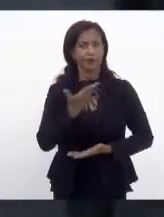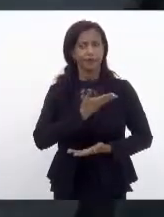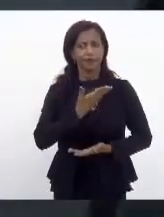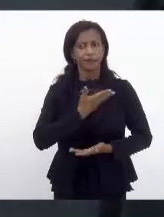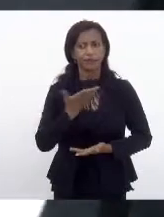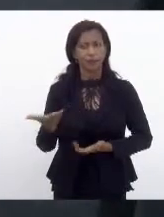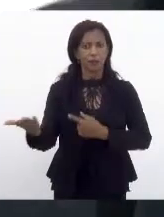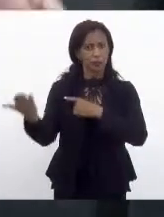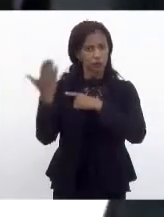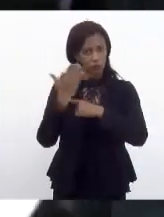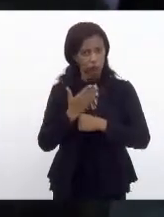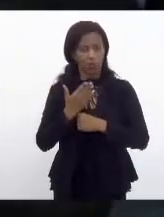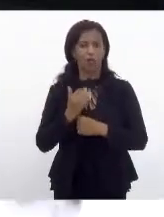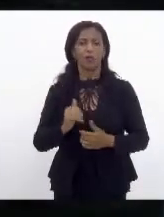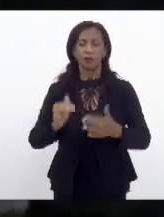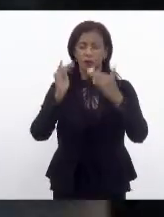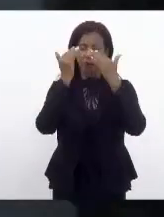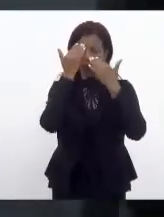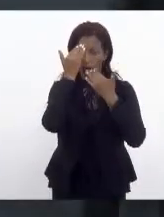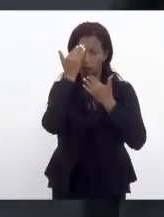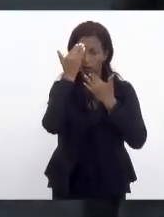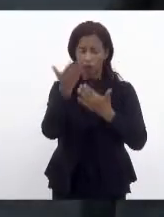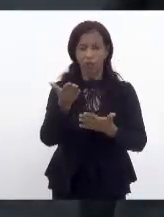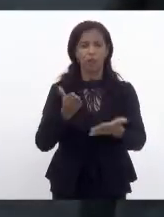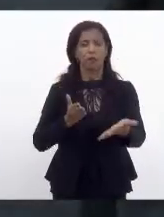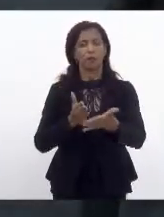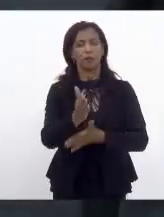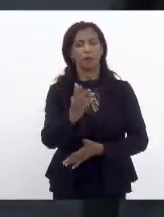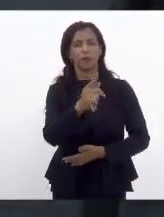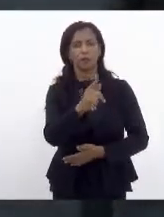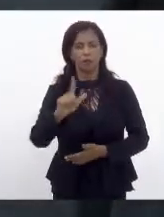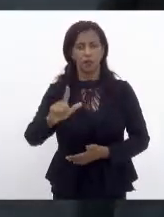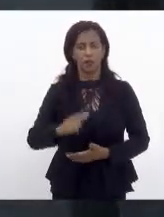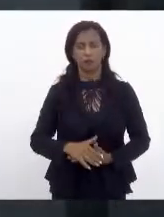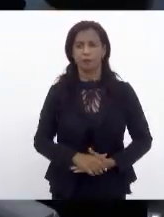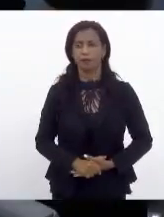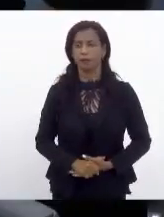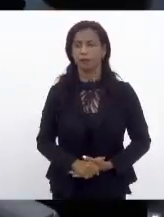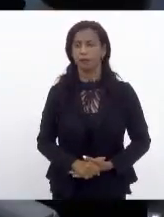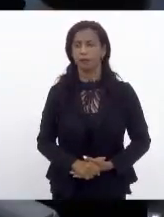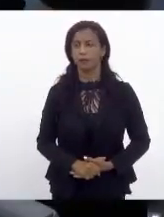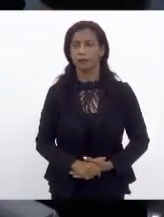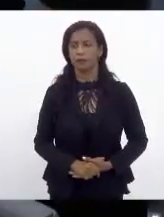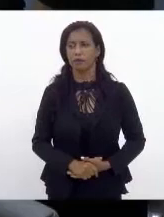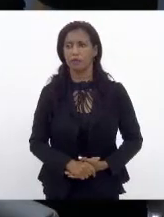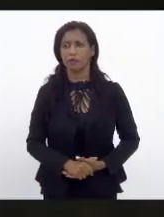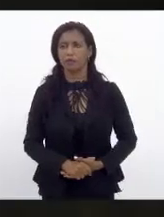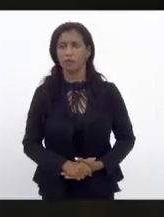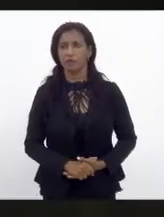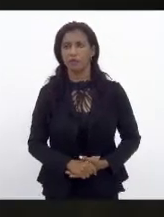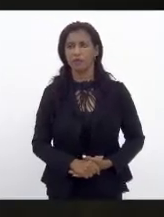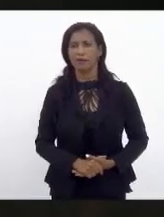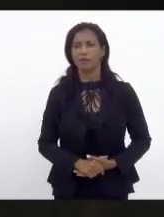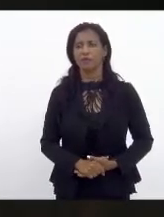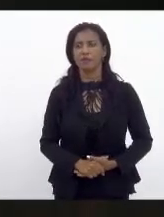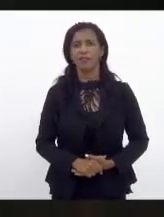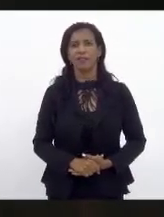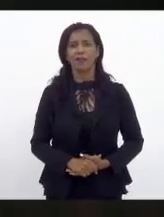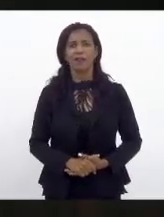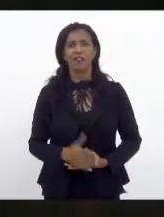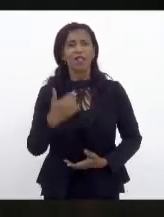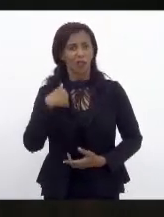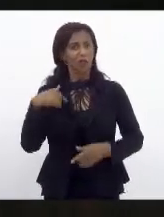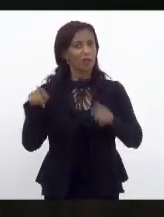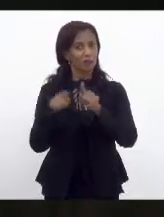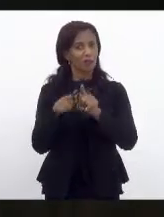colegas que me ajudaram e obrigado por ter ajudado na aprovação desse PL. Muito obrigado. Já peço com autoria, Vossa